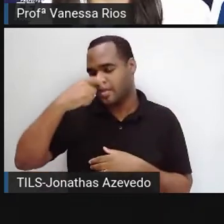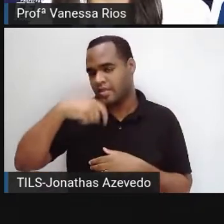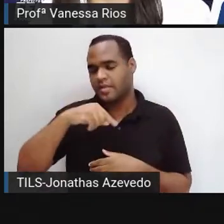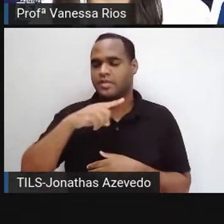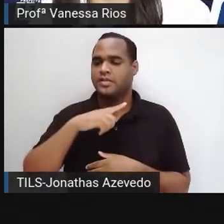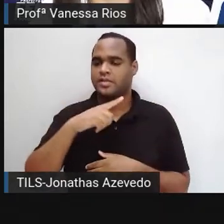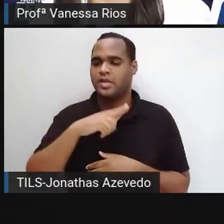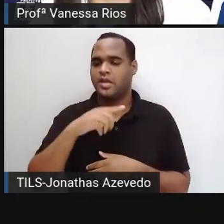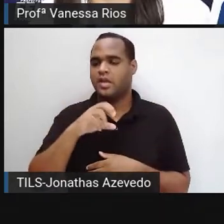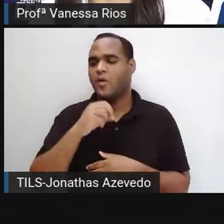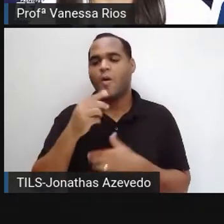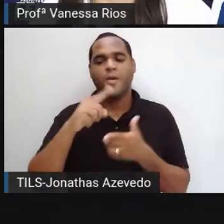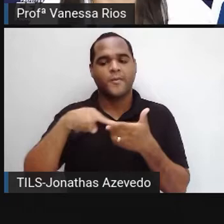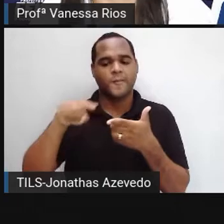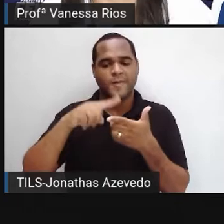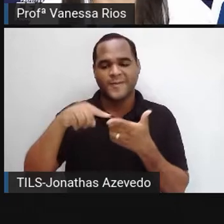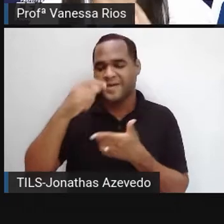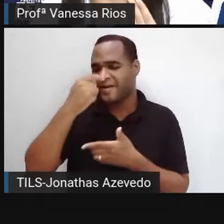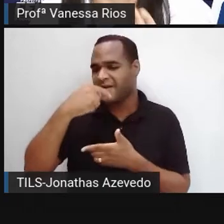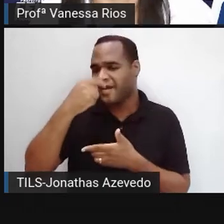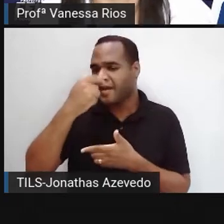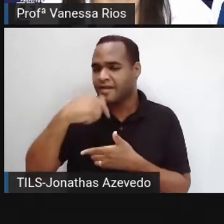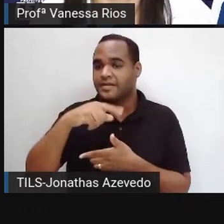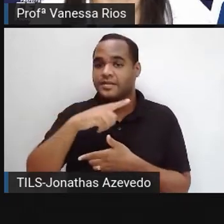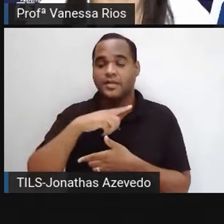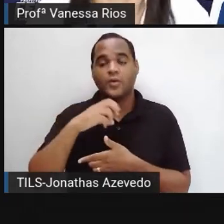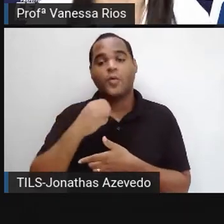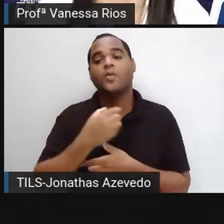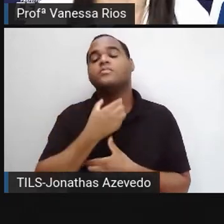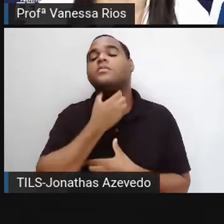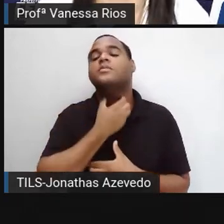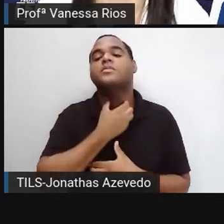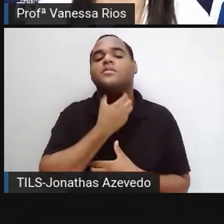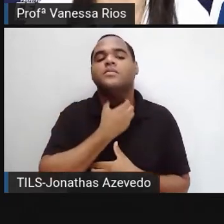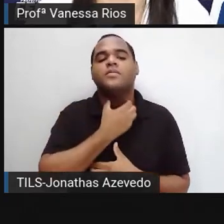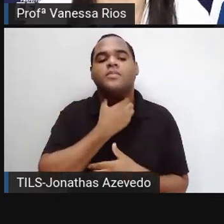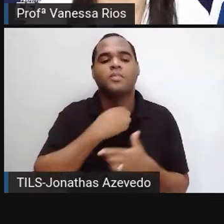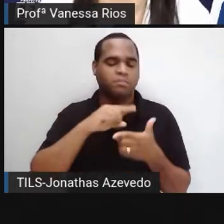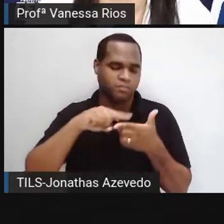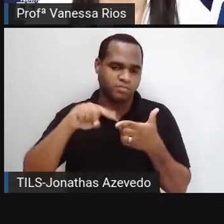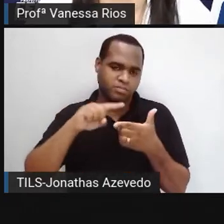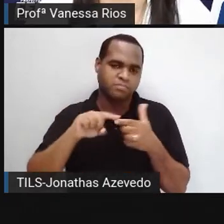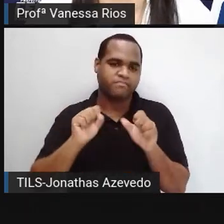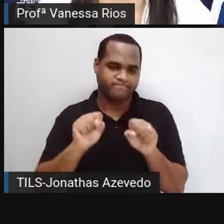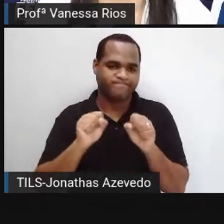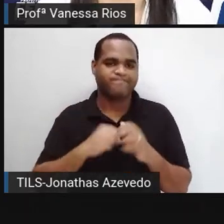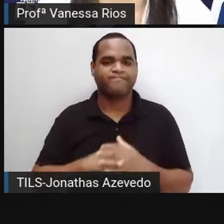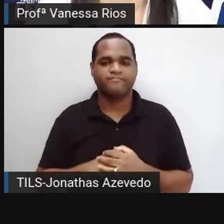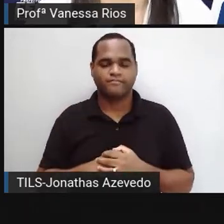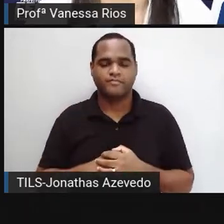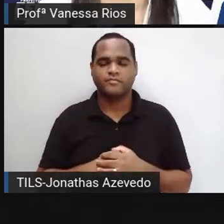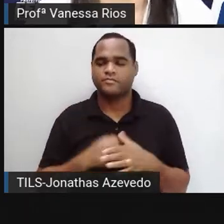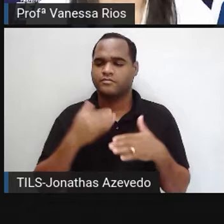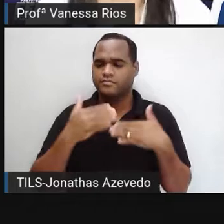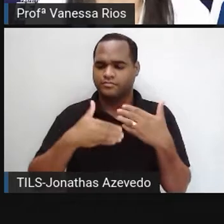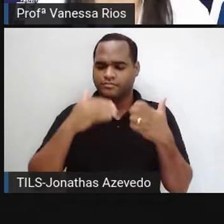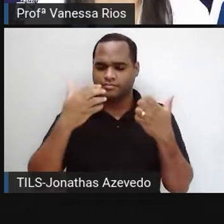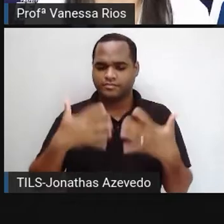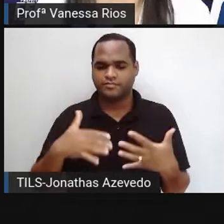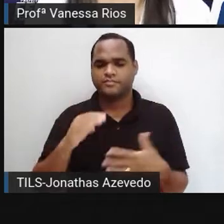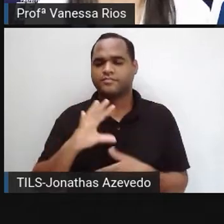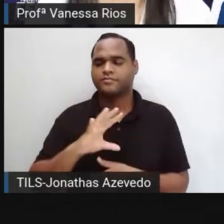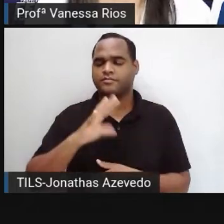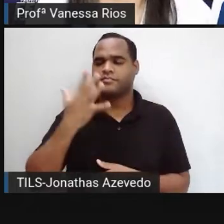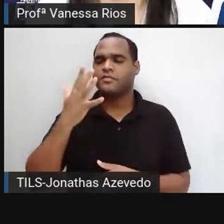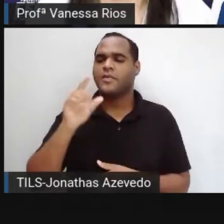algum problema relacionado à gripe ou à garganta mesmo com alguma dificuldade. Mas aí vai acontecer em